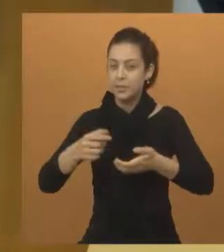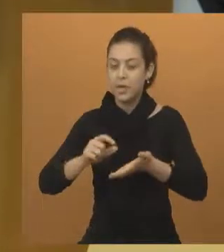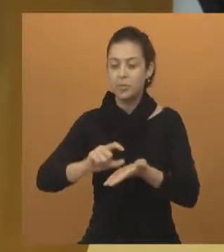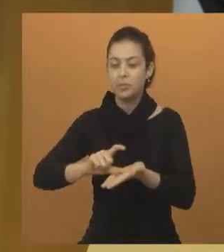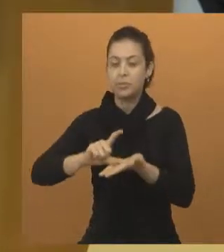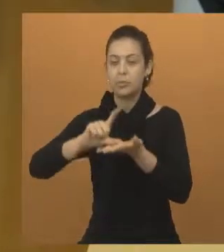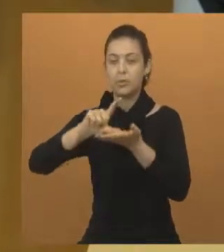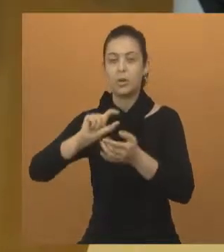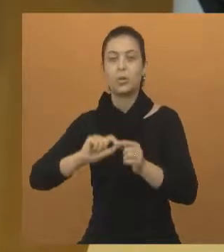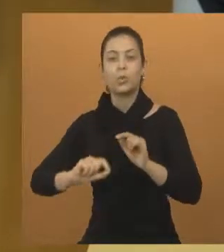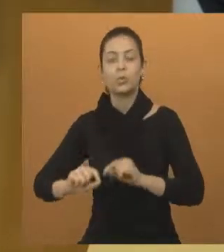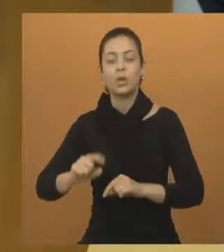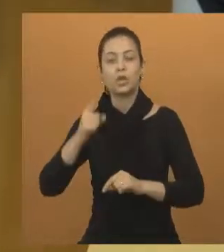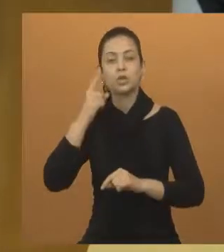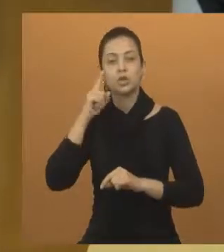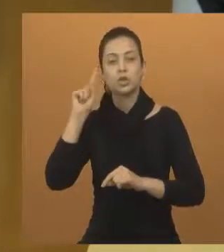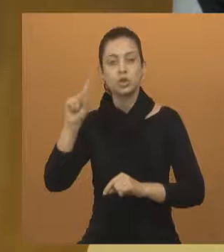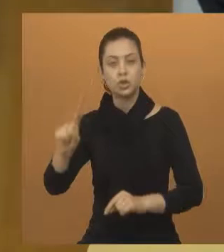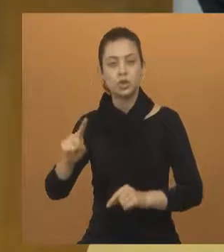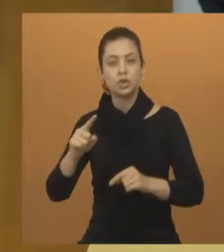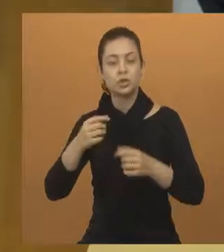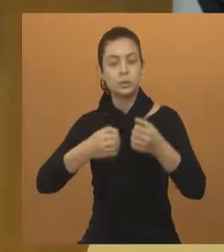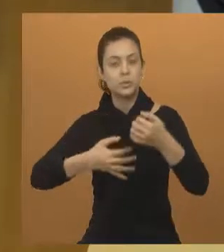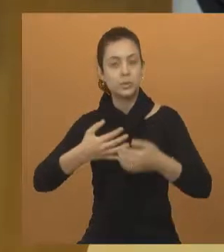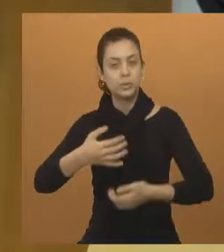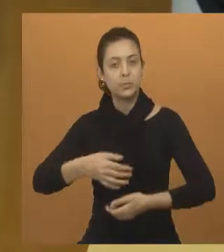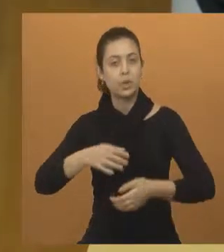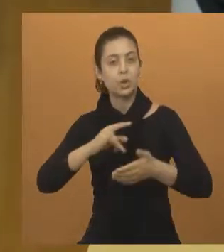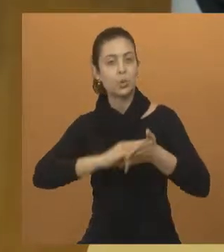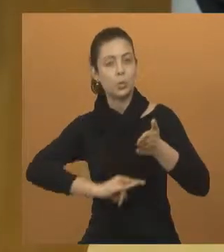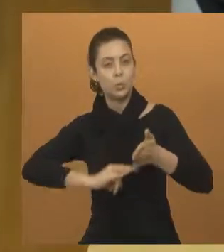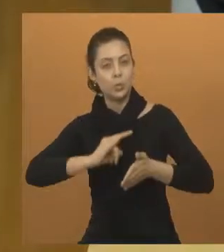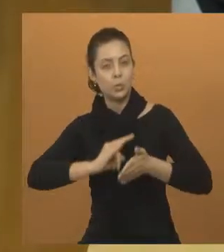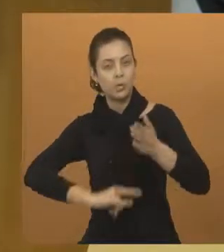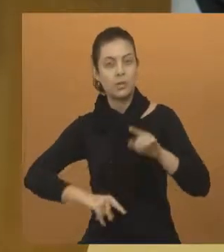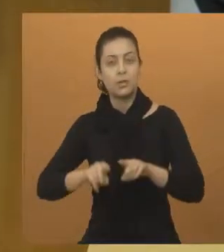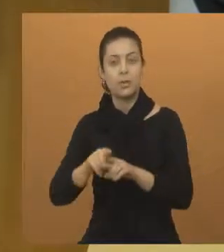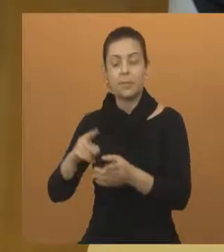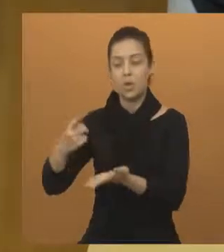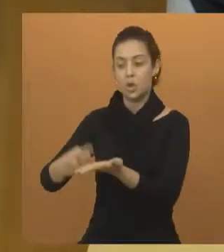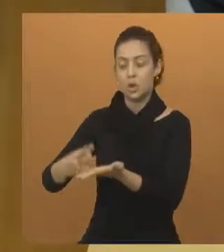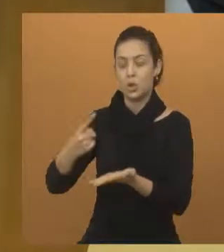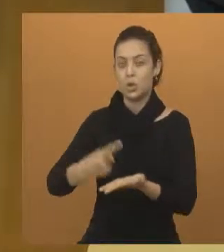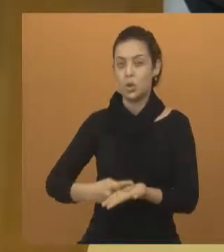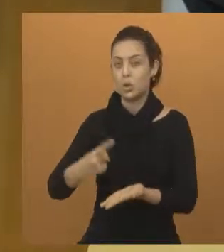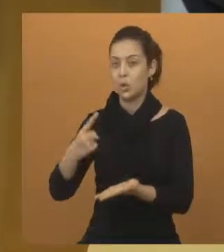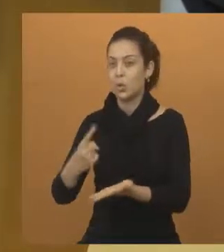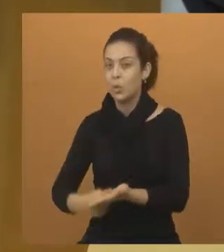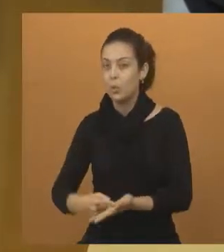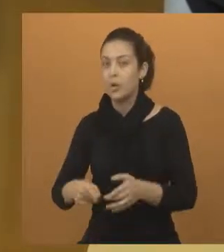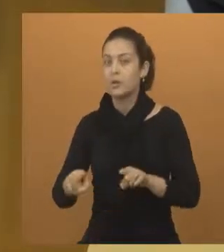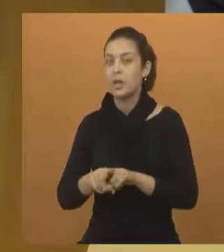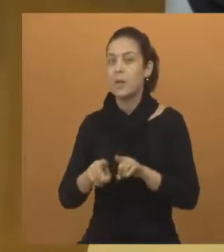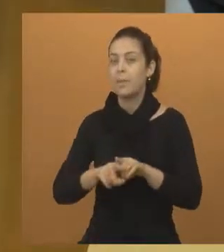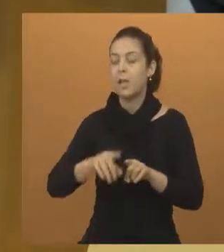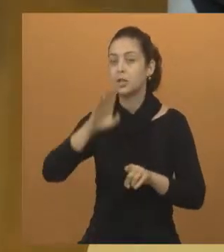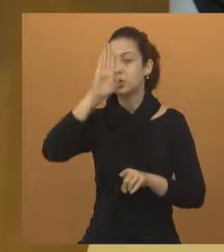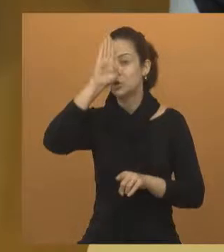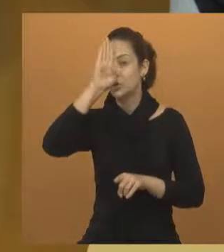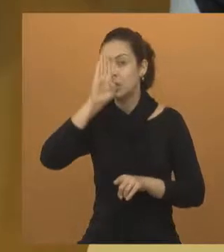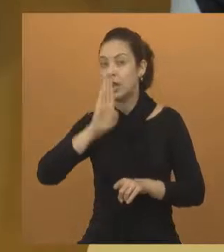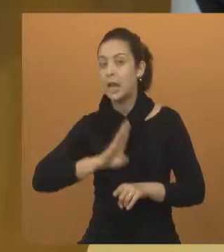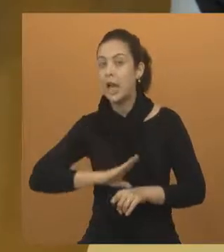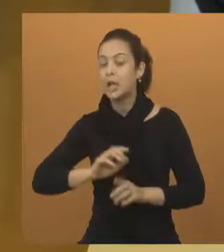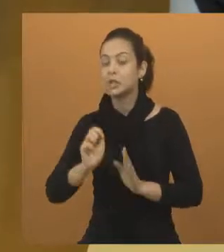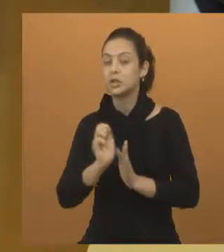na data da confissão. 4. Firmar termo de compromisso de cessão a título gratuito de